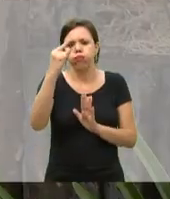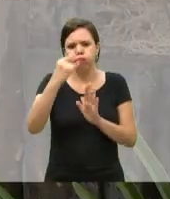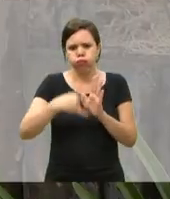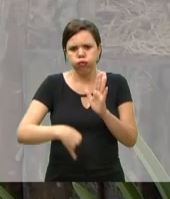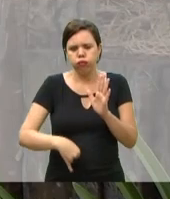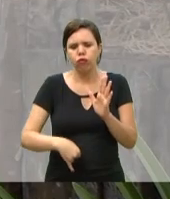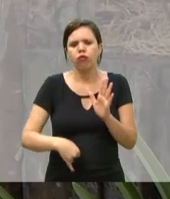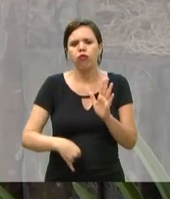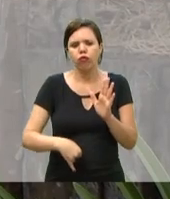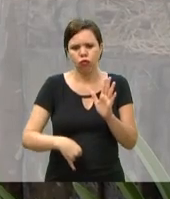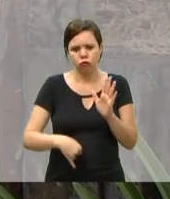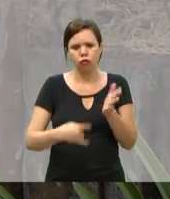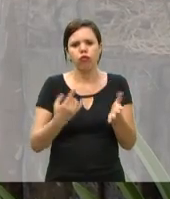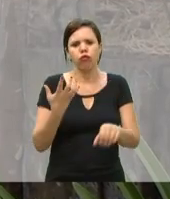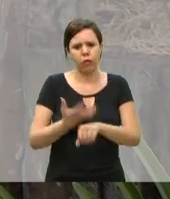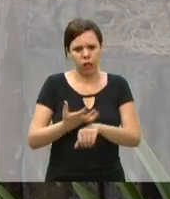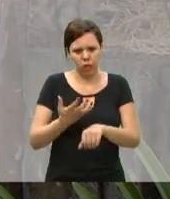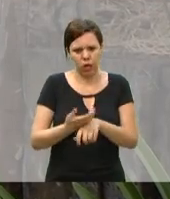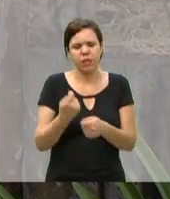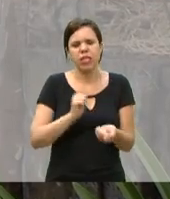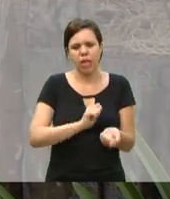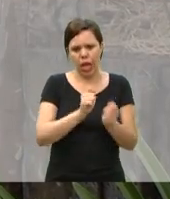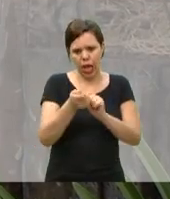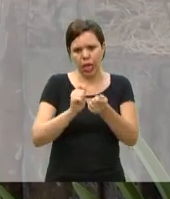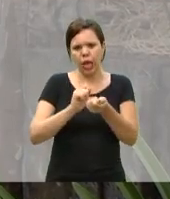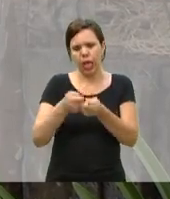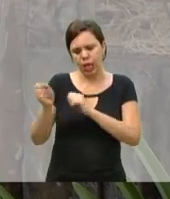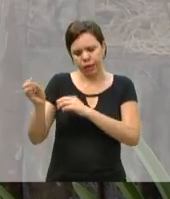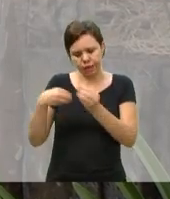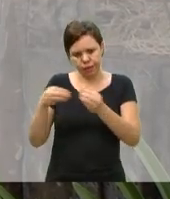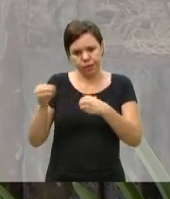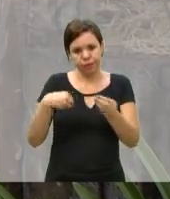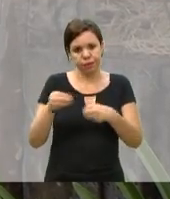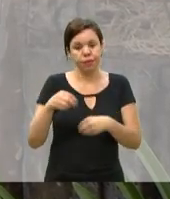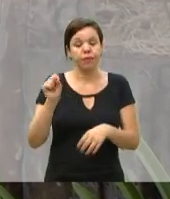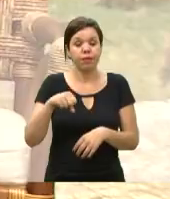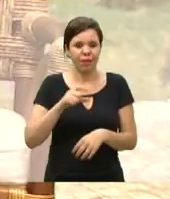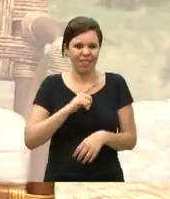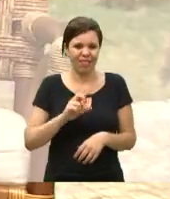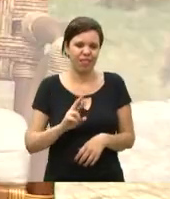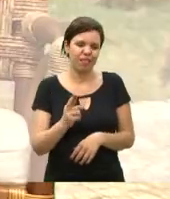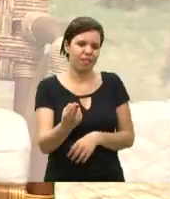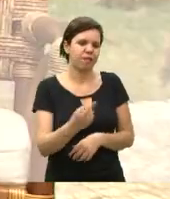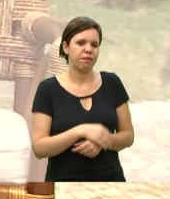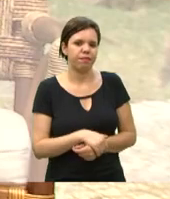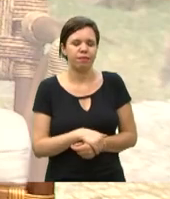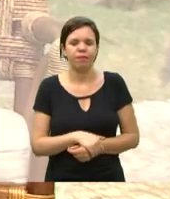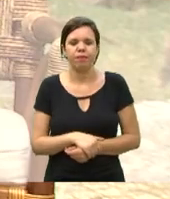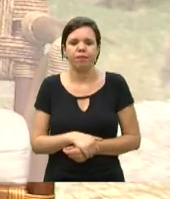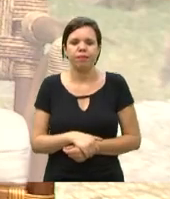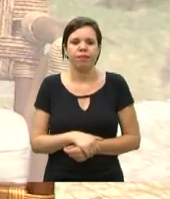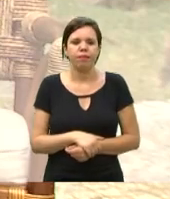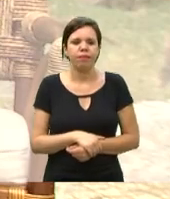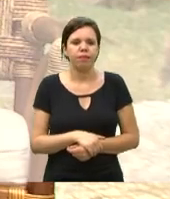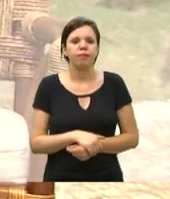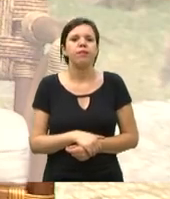realmente adaptado, tem que ser muito flexível. Que traga retorno, né? Isso. E que